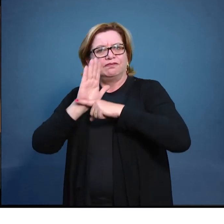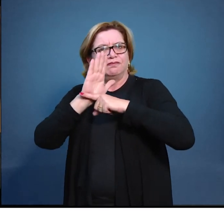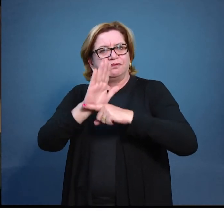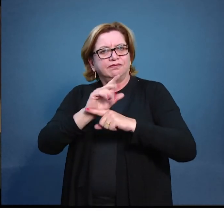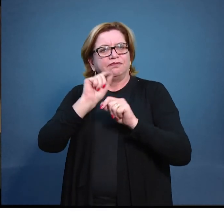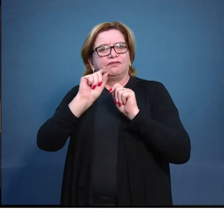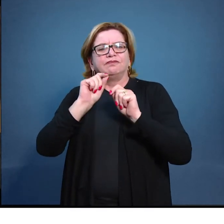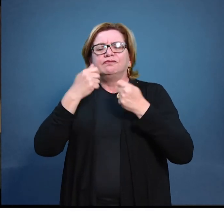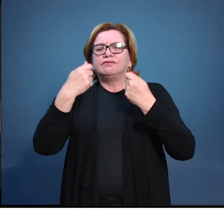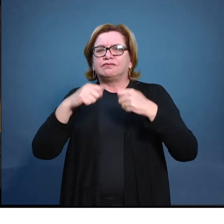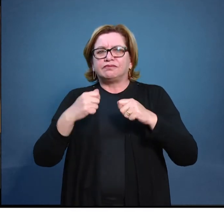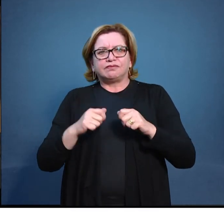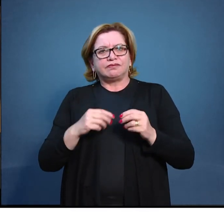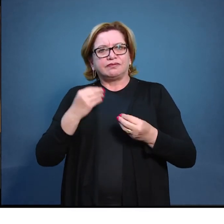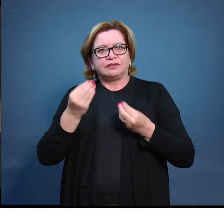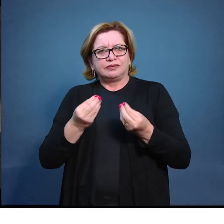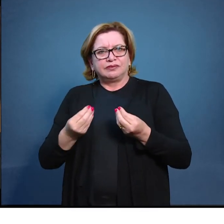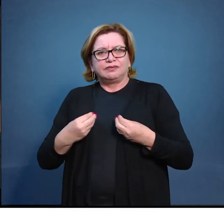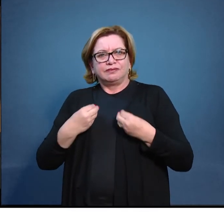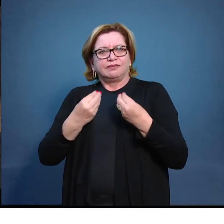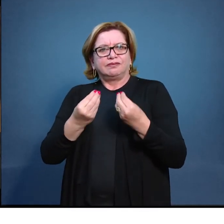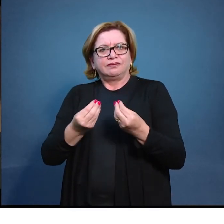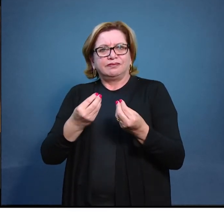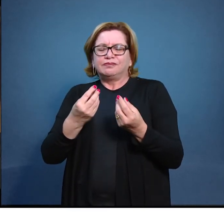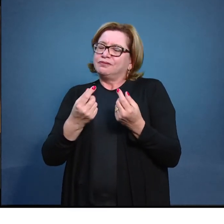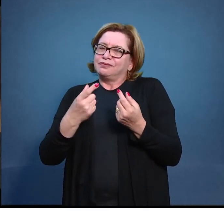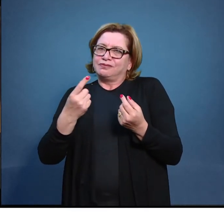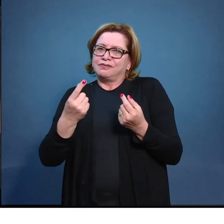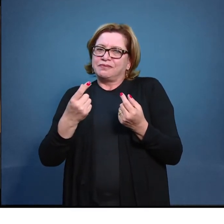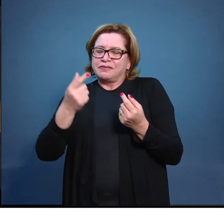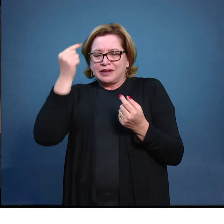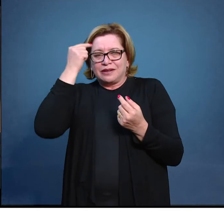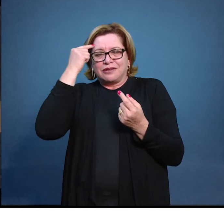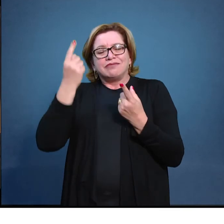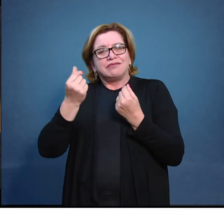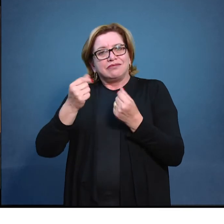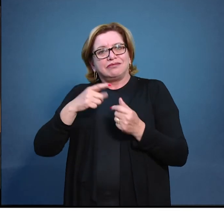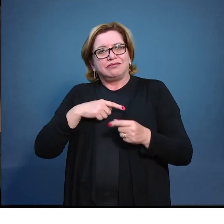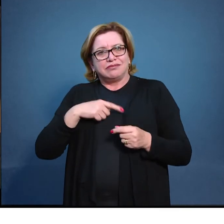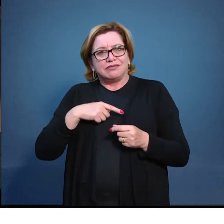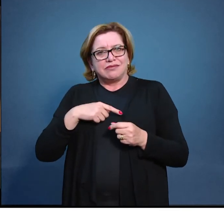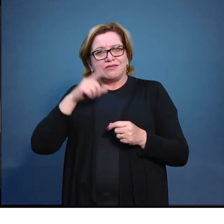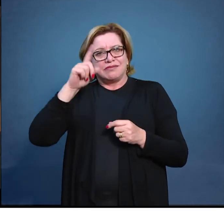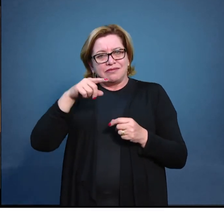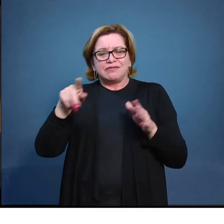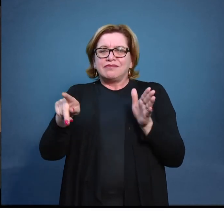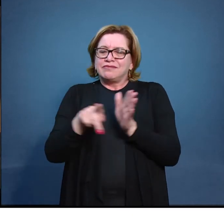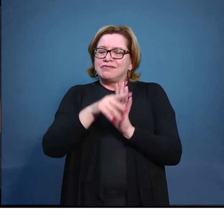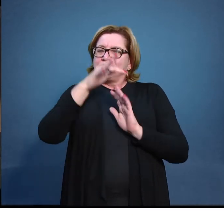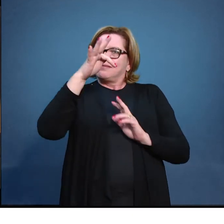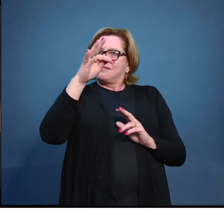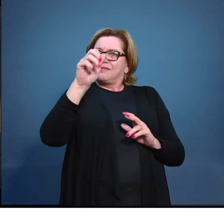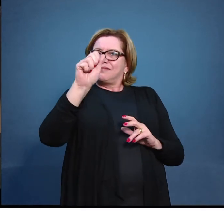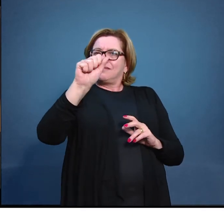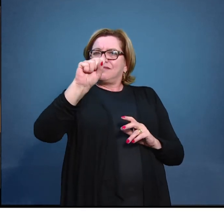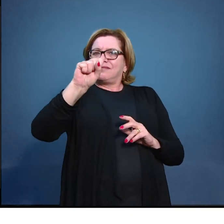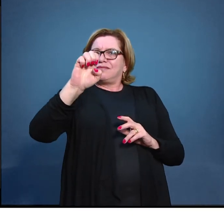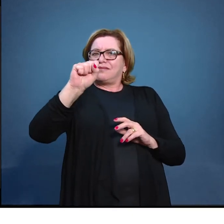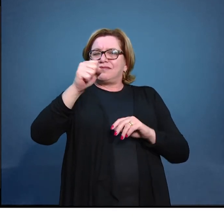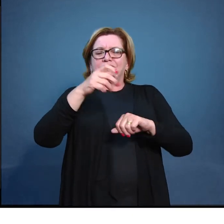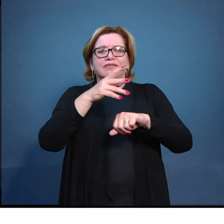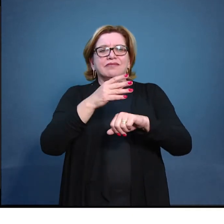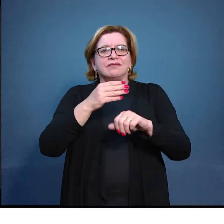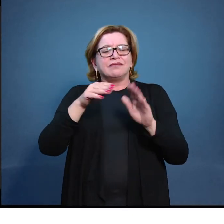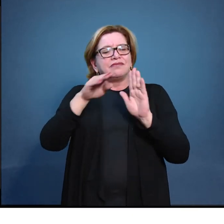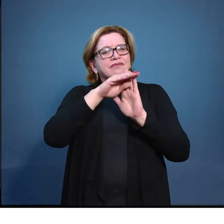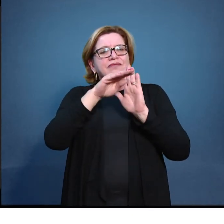às suas necessidades a partir dos recursos que ela dispõe. Então, essas são as fases do planejamento estratégico na administração pública.